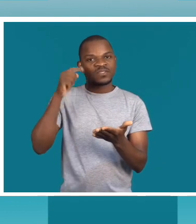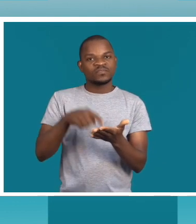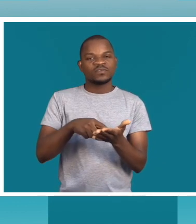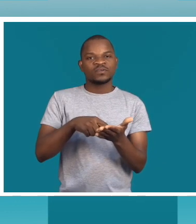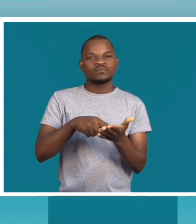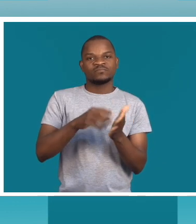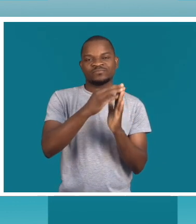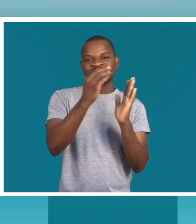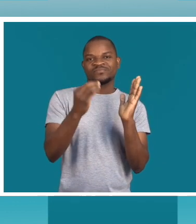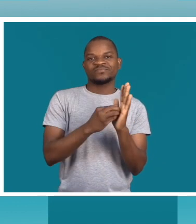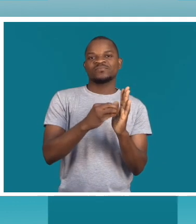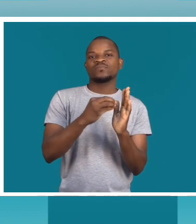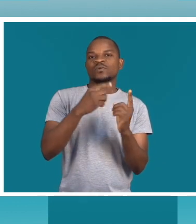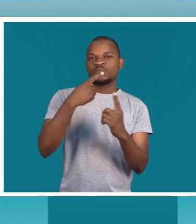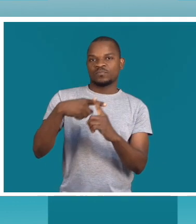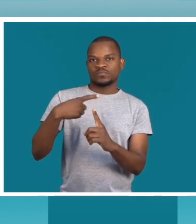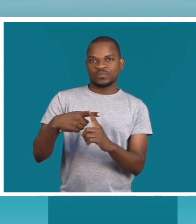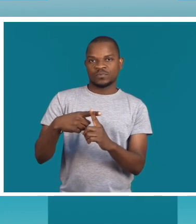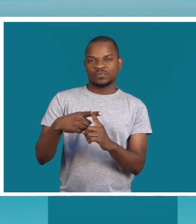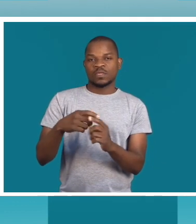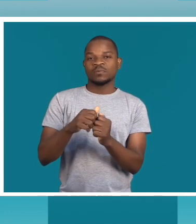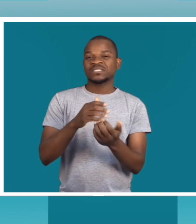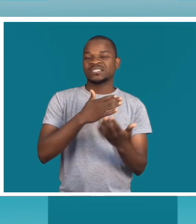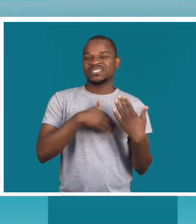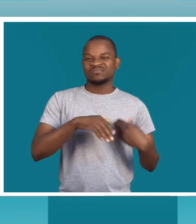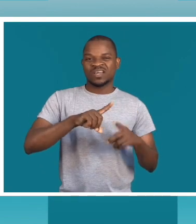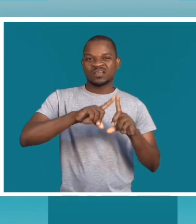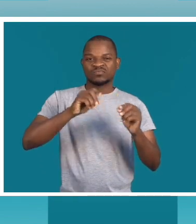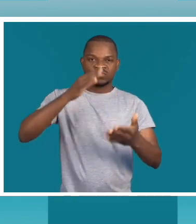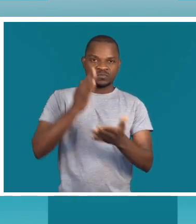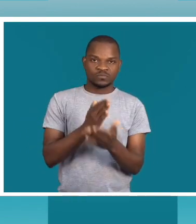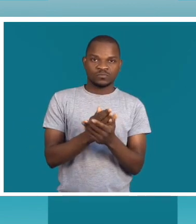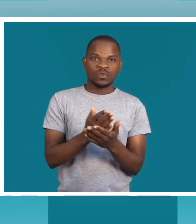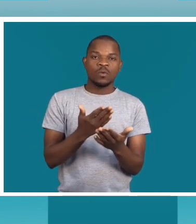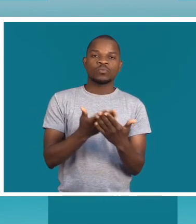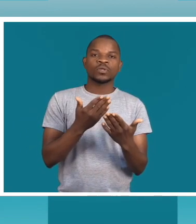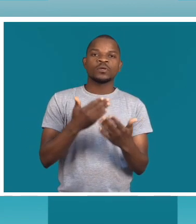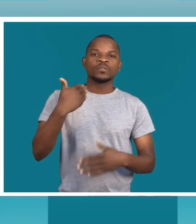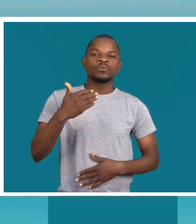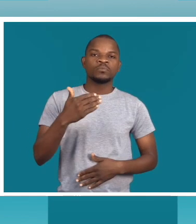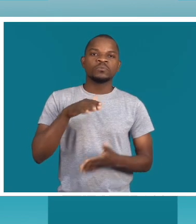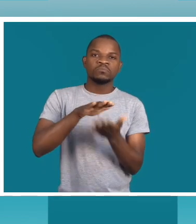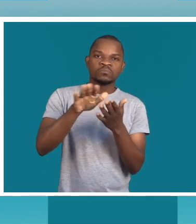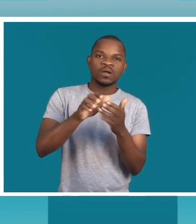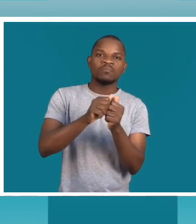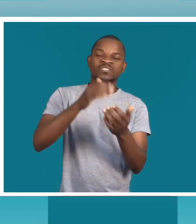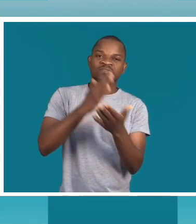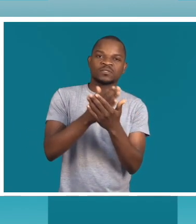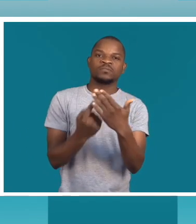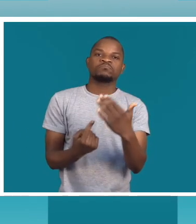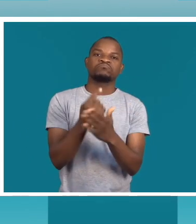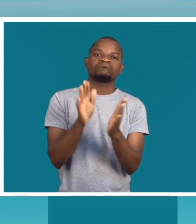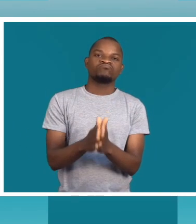ganho, se de fato for uma realidade. Porque muitas vezes falamos e depois na prática não acontece.